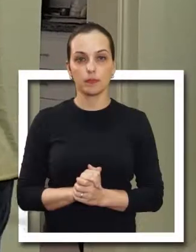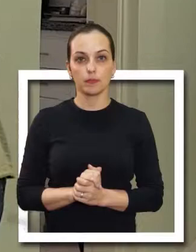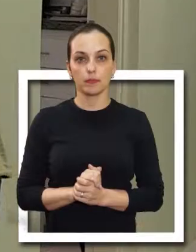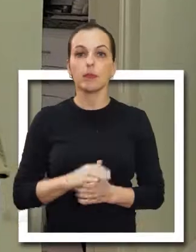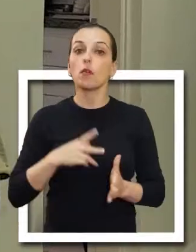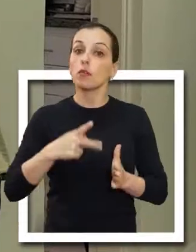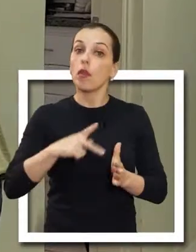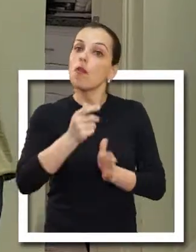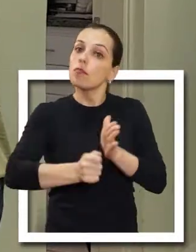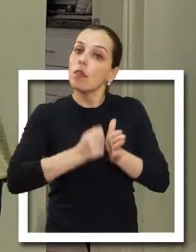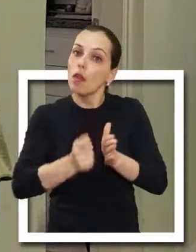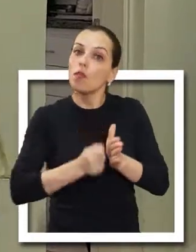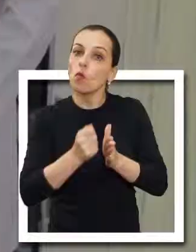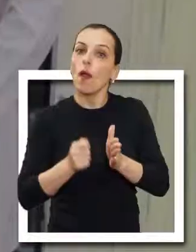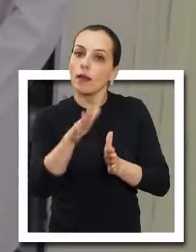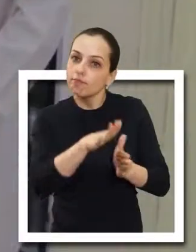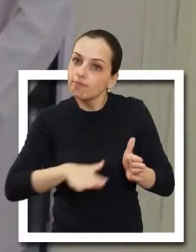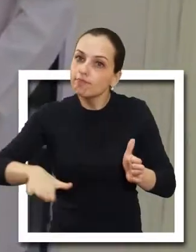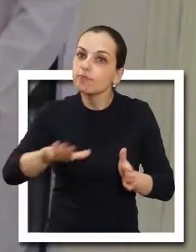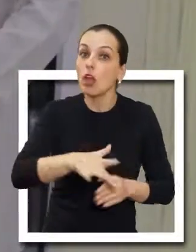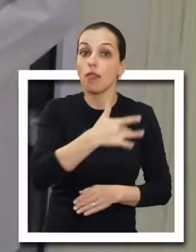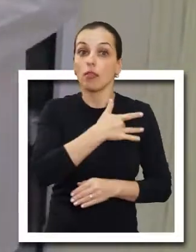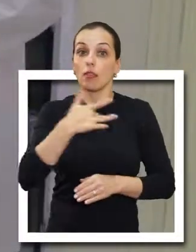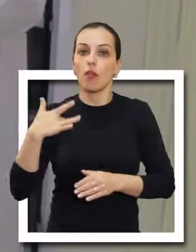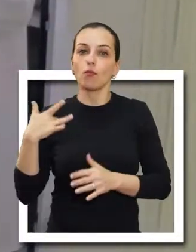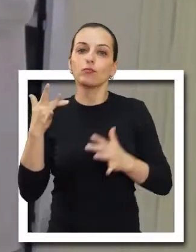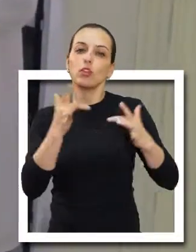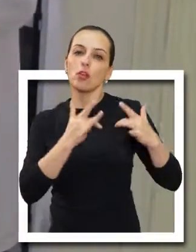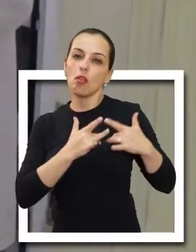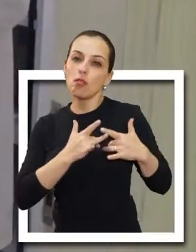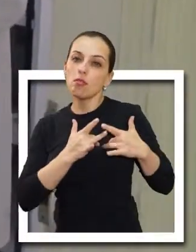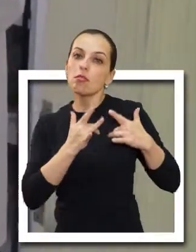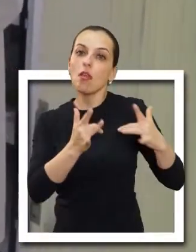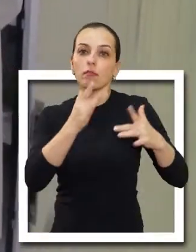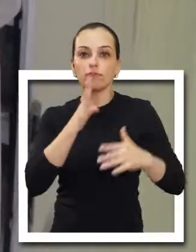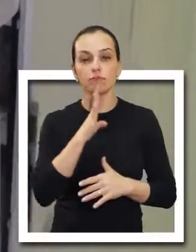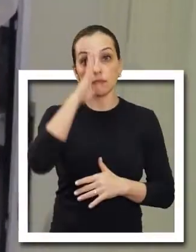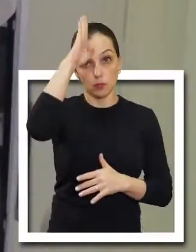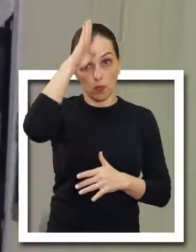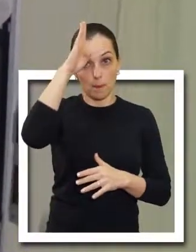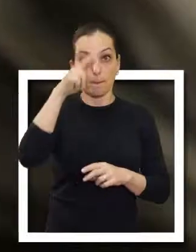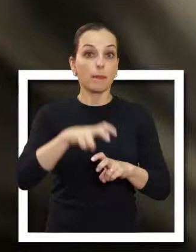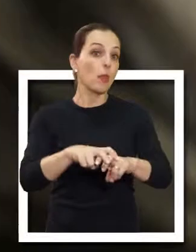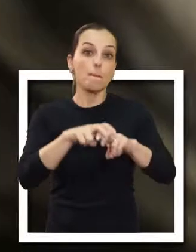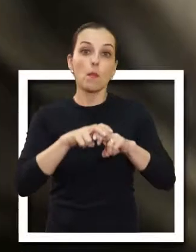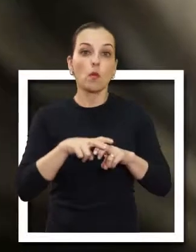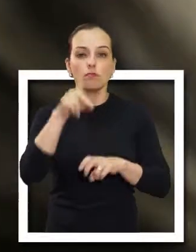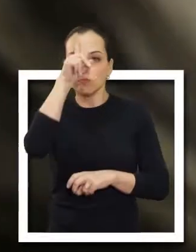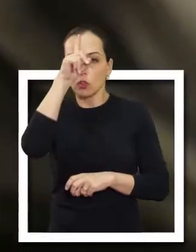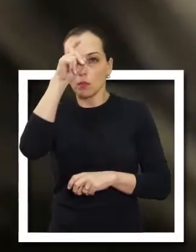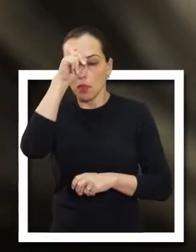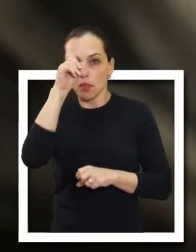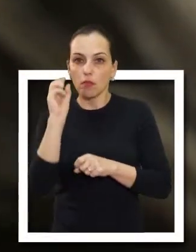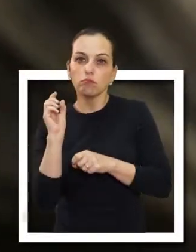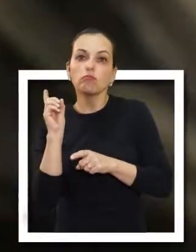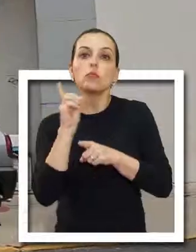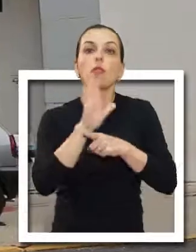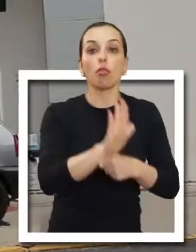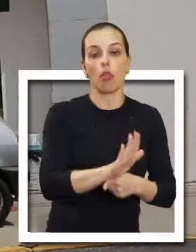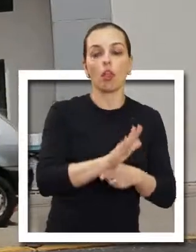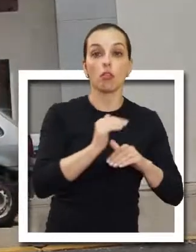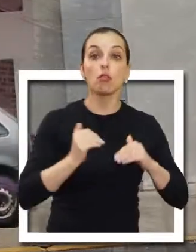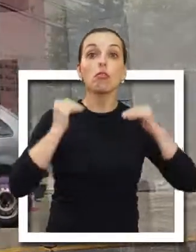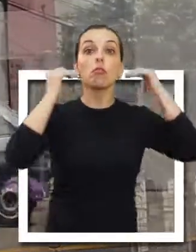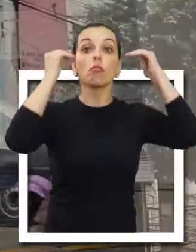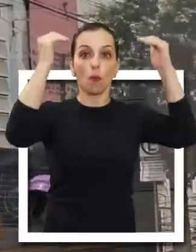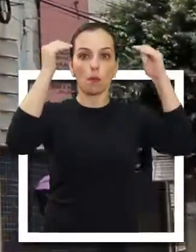O remédio para a saúde em Araraquara tem como principal fórmula a solidariedade que refletiu em atendimento de excelência